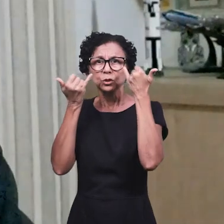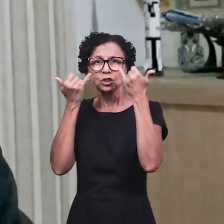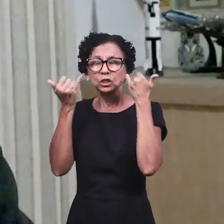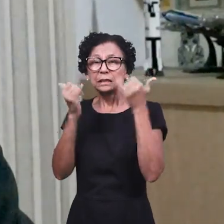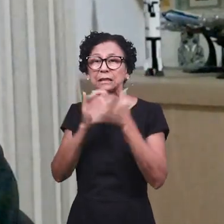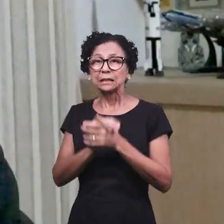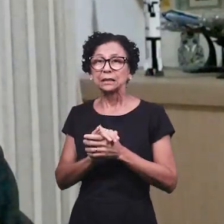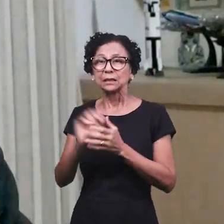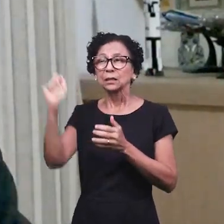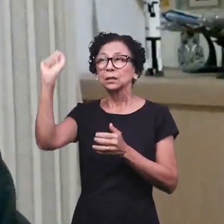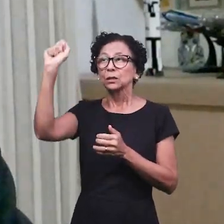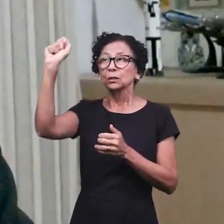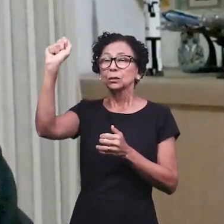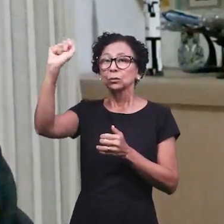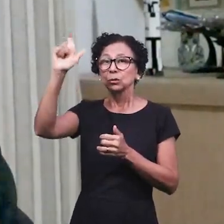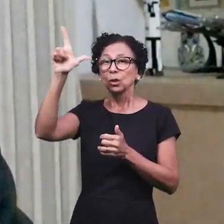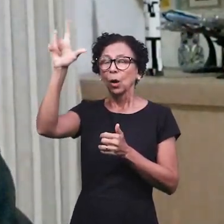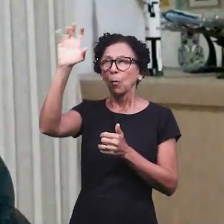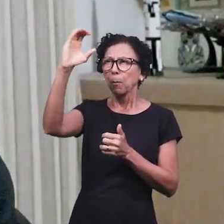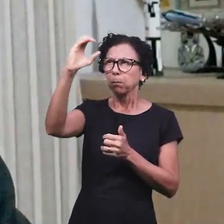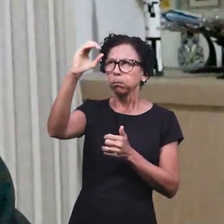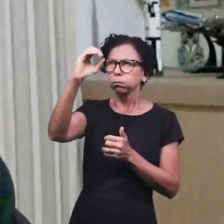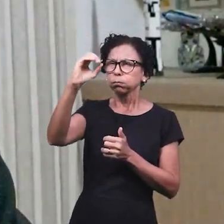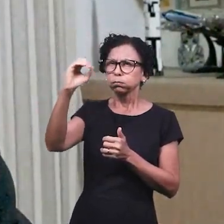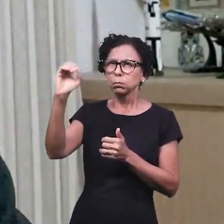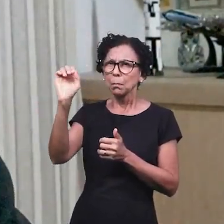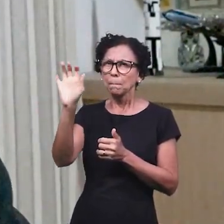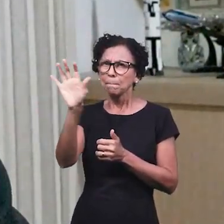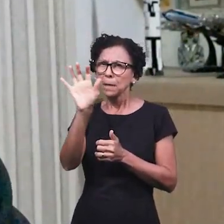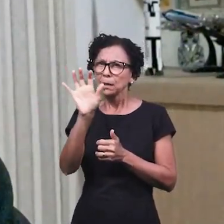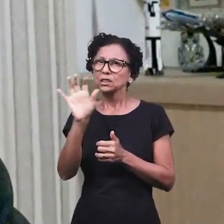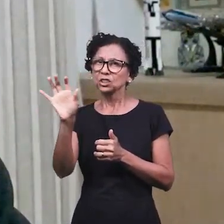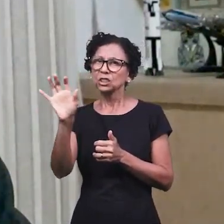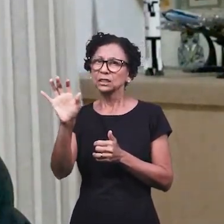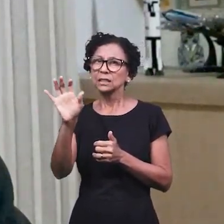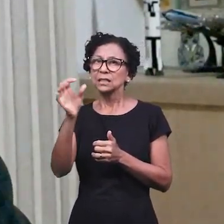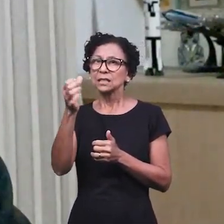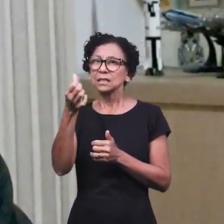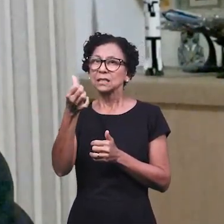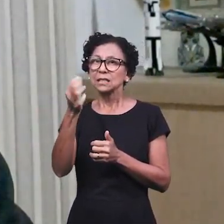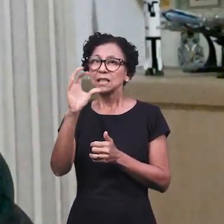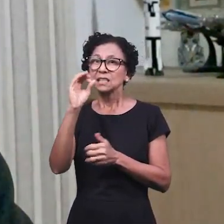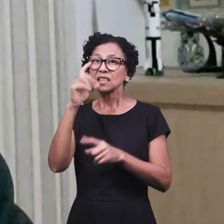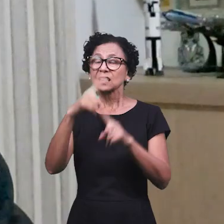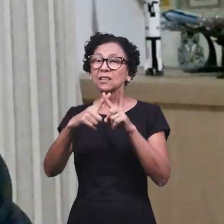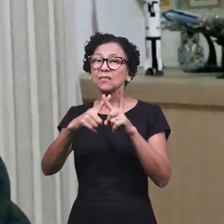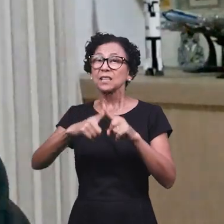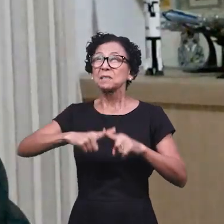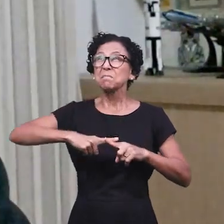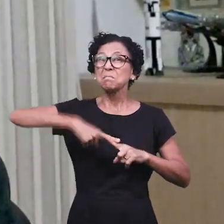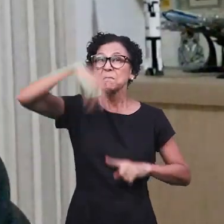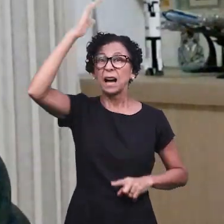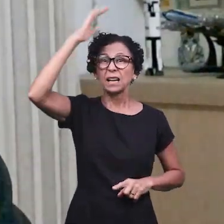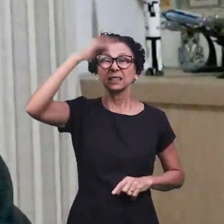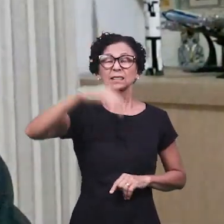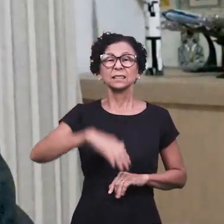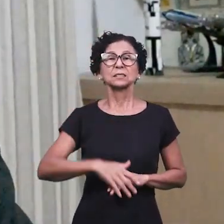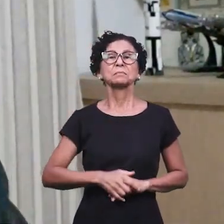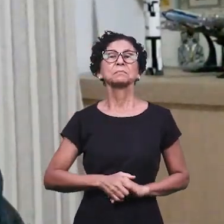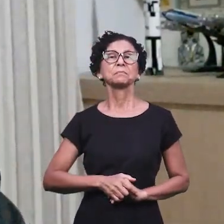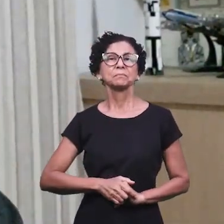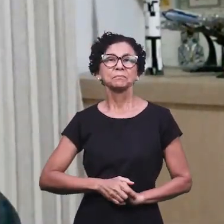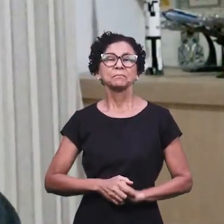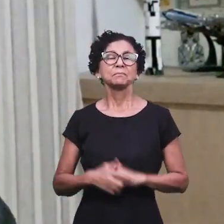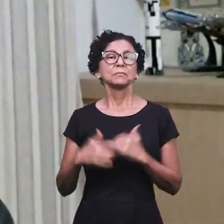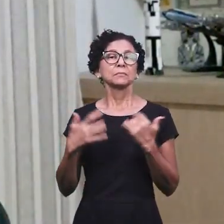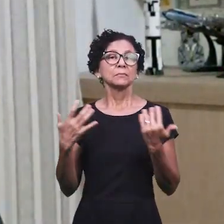grandes manchas solares, de até 60 vezes o tamanho da Terra. E também temos já observado